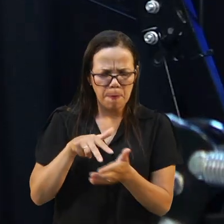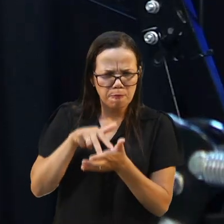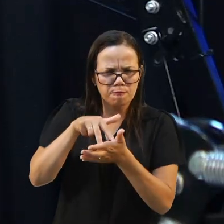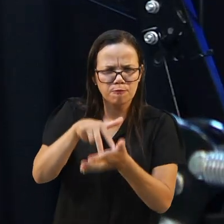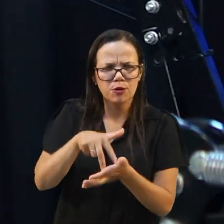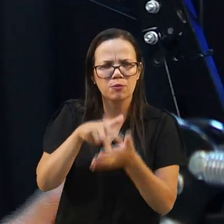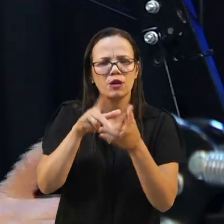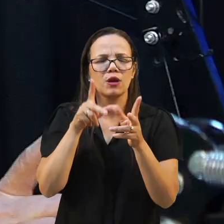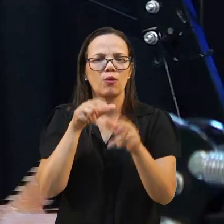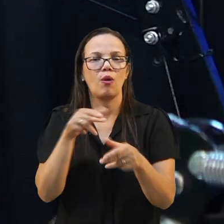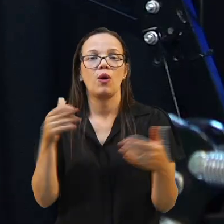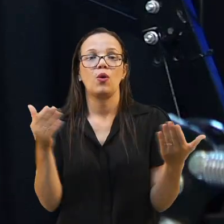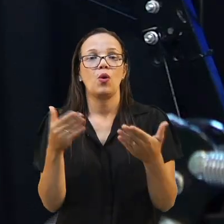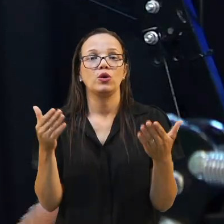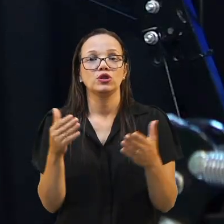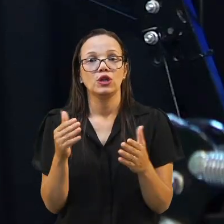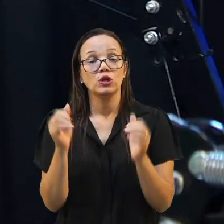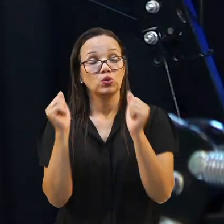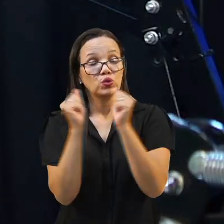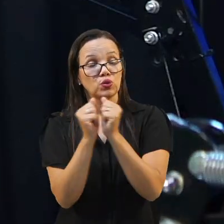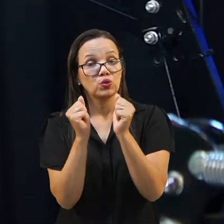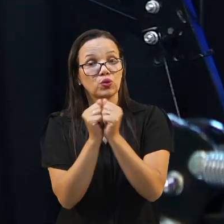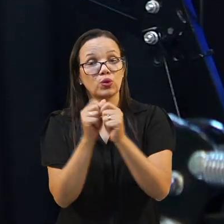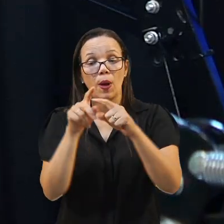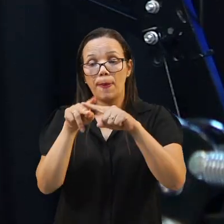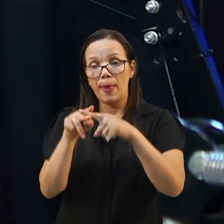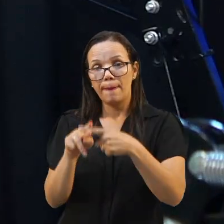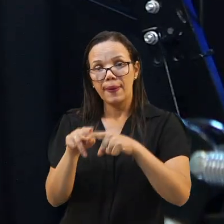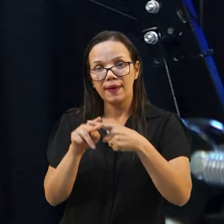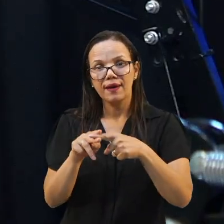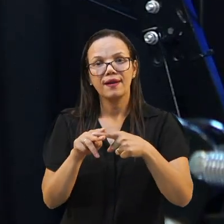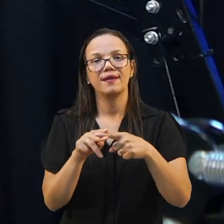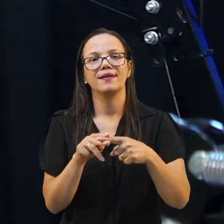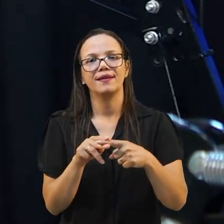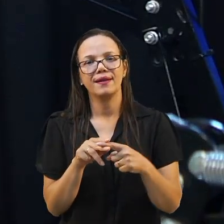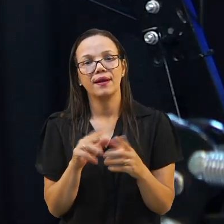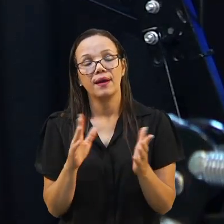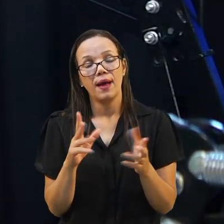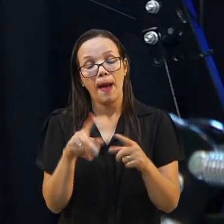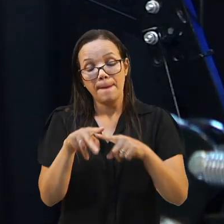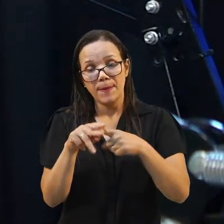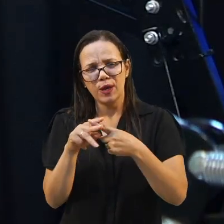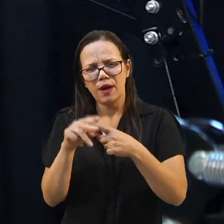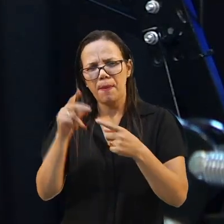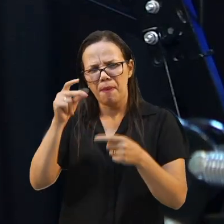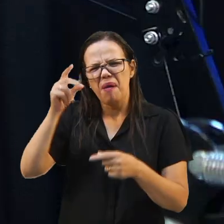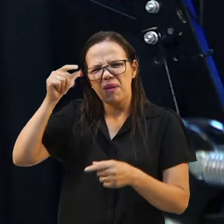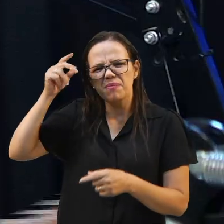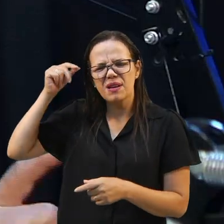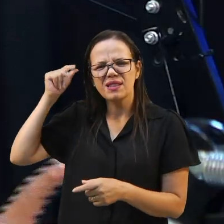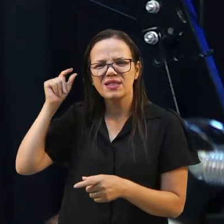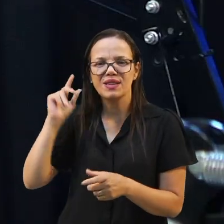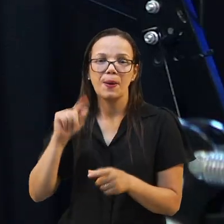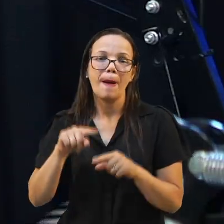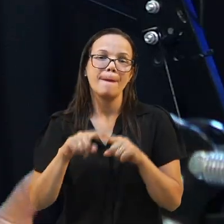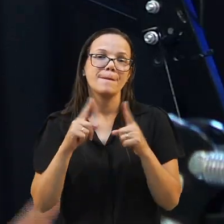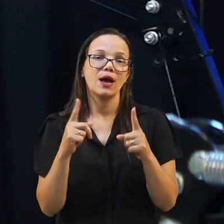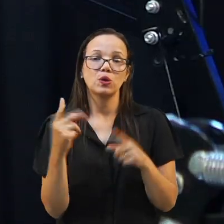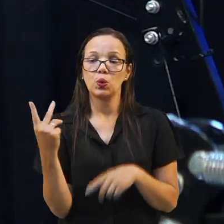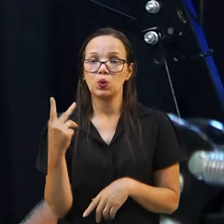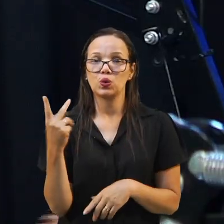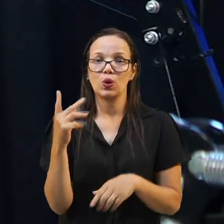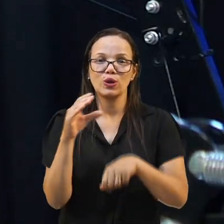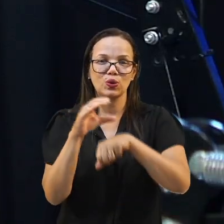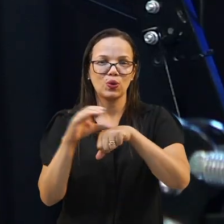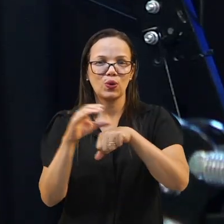engenharia mecânica, apesar da engenharia mecânica ser bem mais antigo que a engenharia elétrica, foram os 2